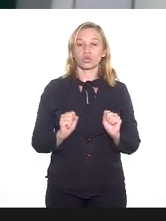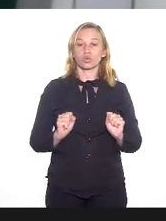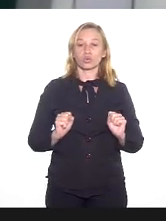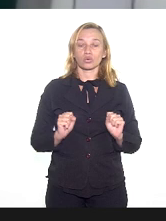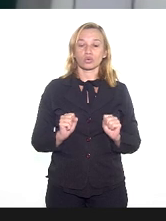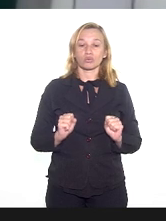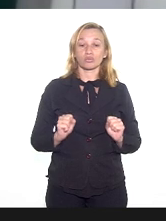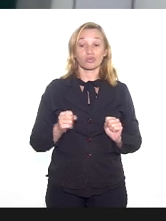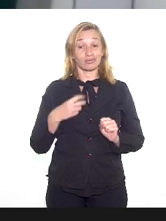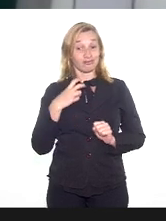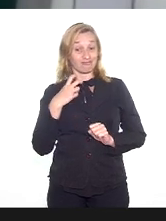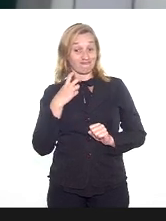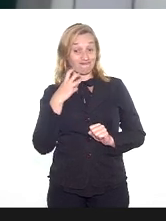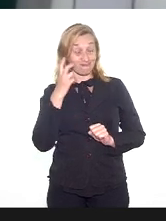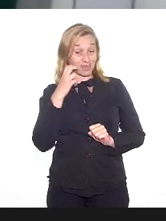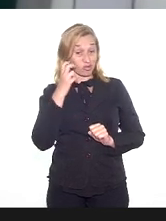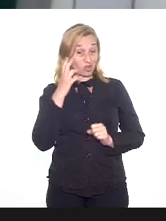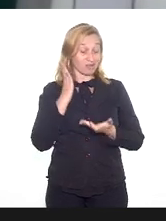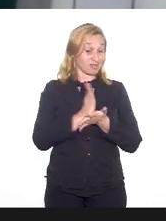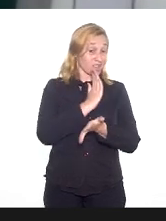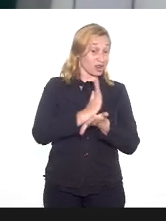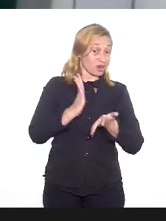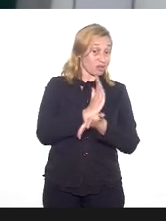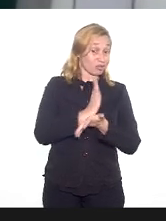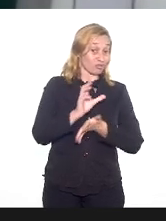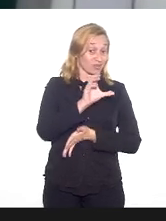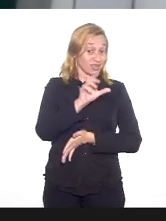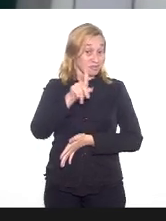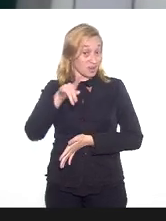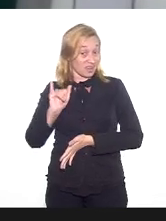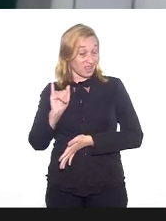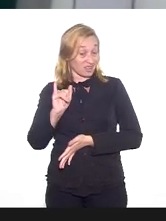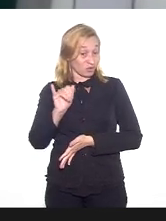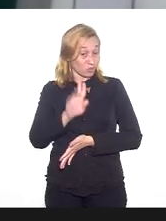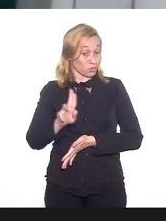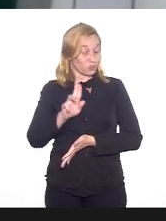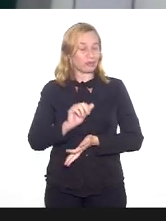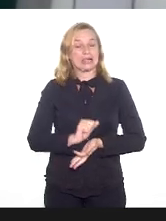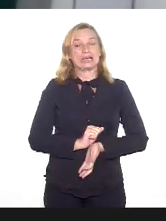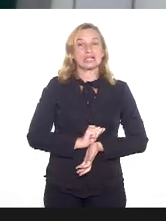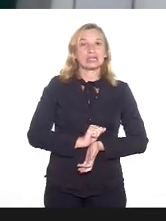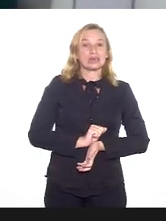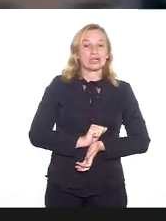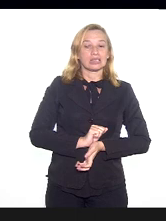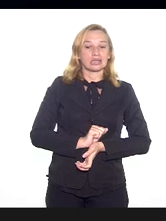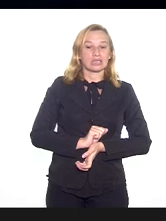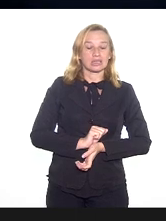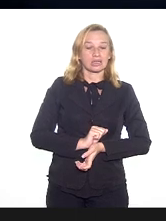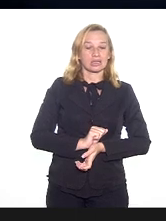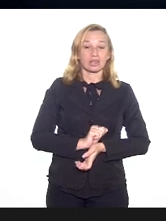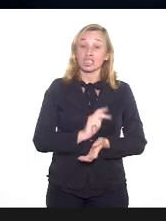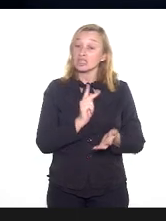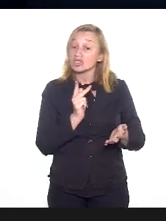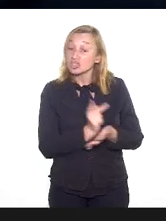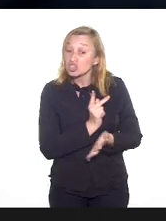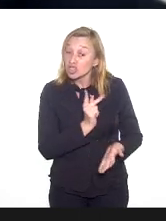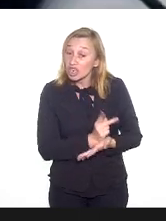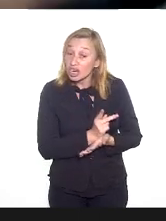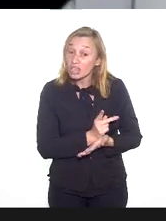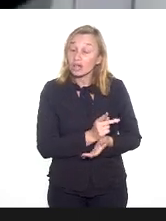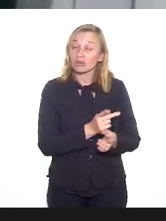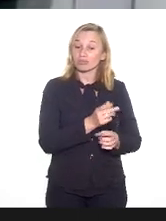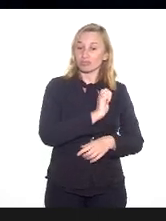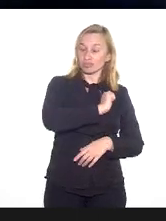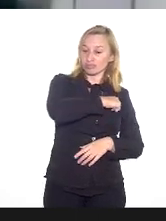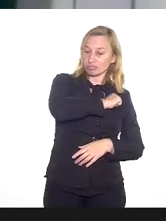certo constrangimento em algumas oitivas da CPI é que, além de infringir a lei de responsabilidade fiscal,